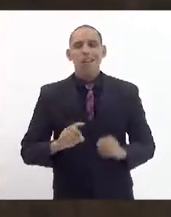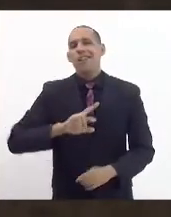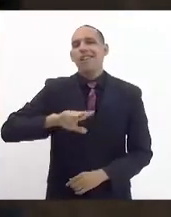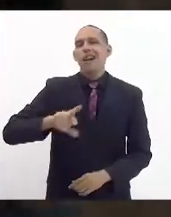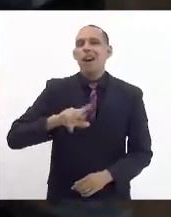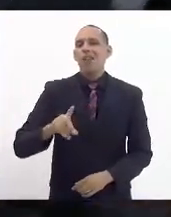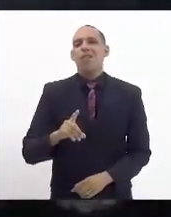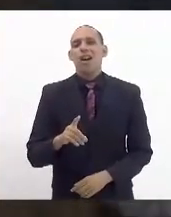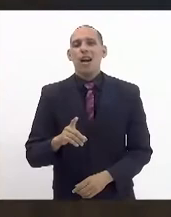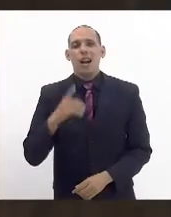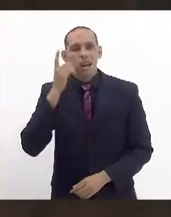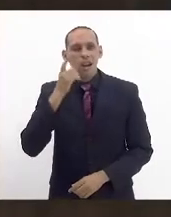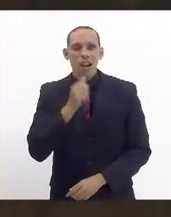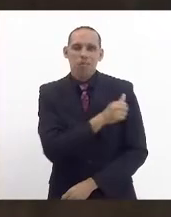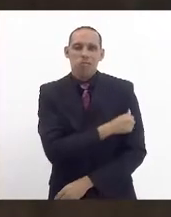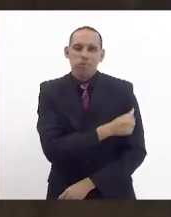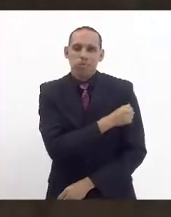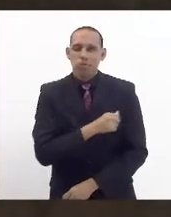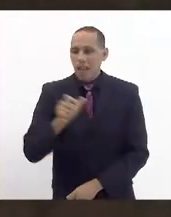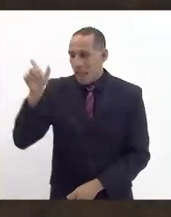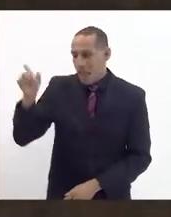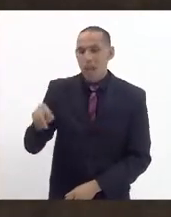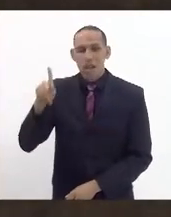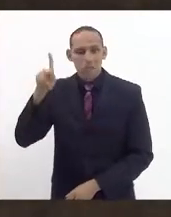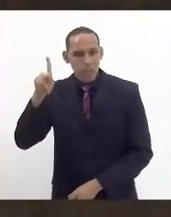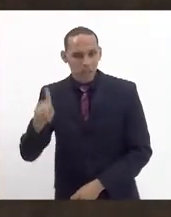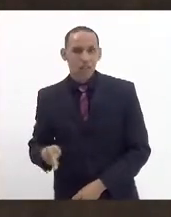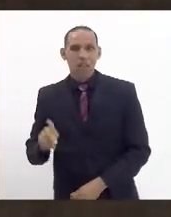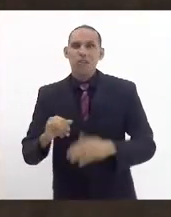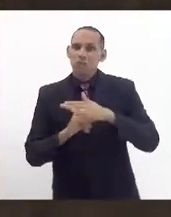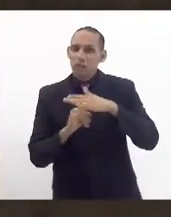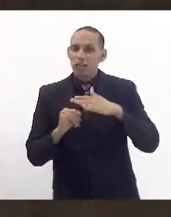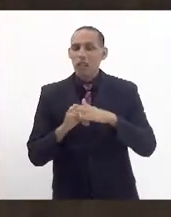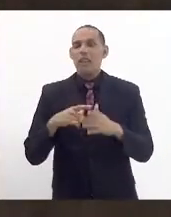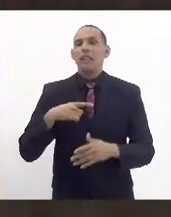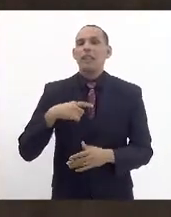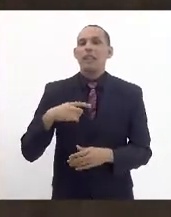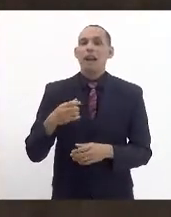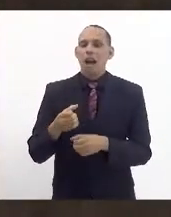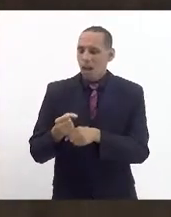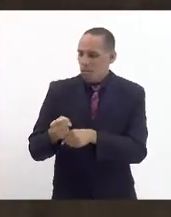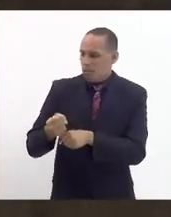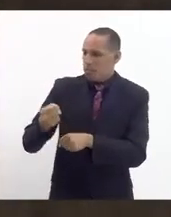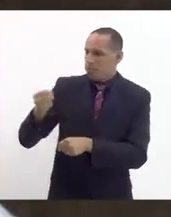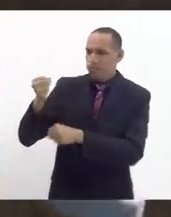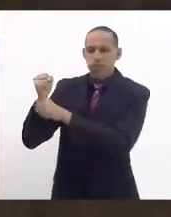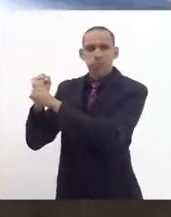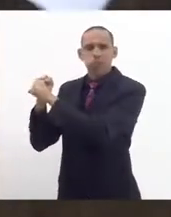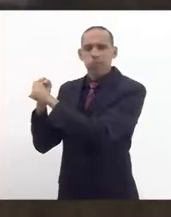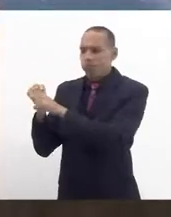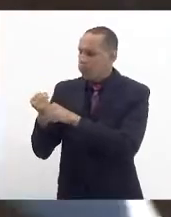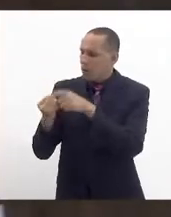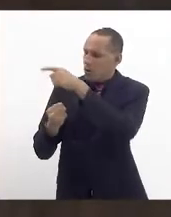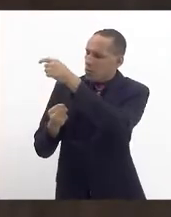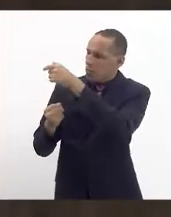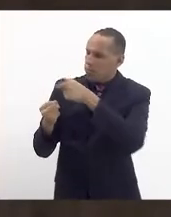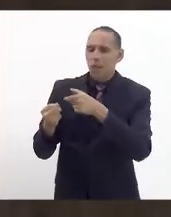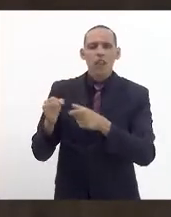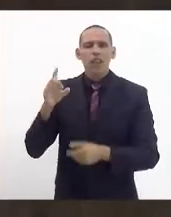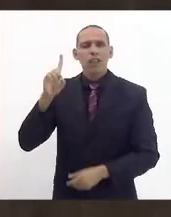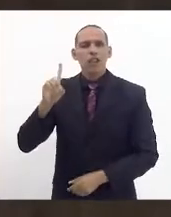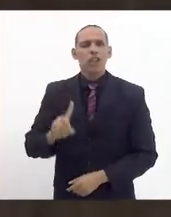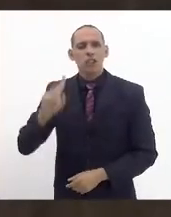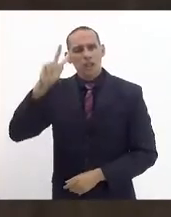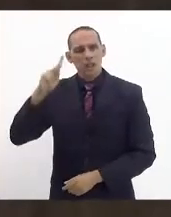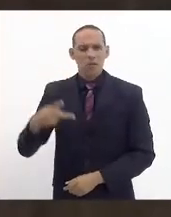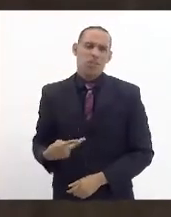um presidente de um instituto que tira uma foto com um taco escrito direitos humanos. Isso é um absurdo. O